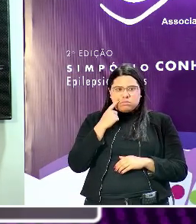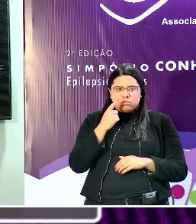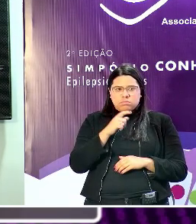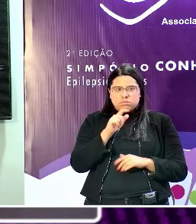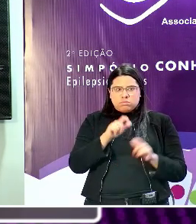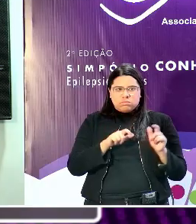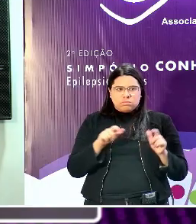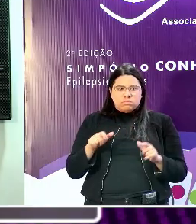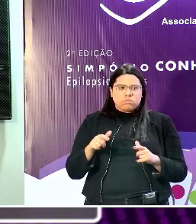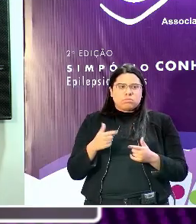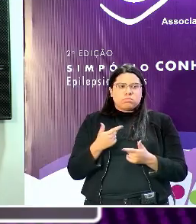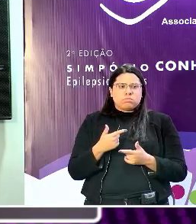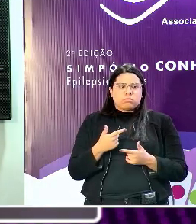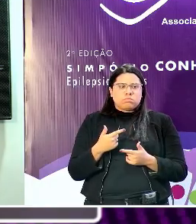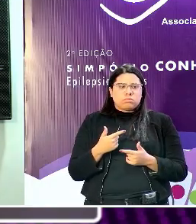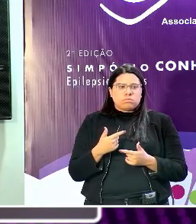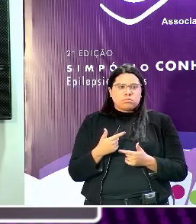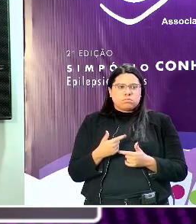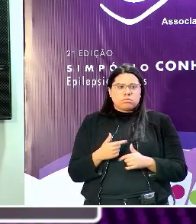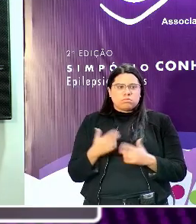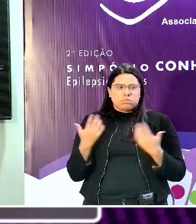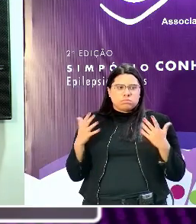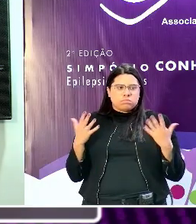genética e biologia molecular.